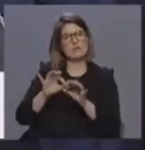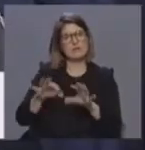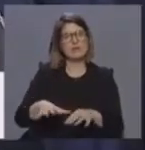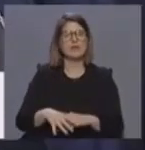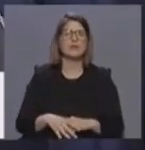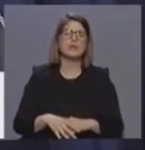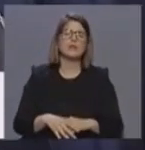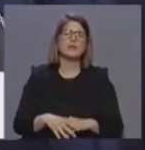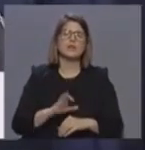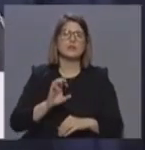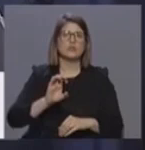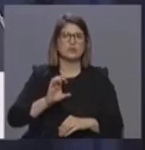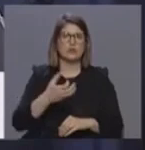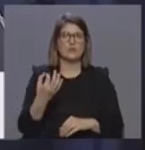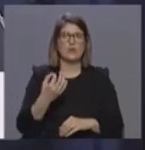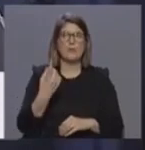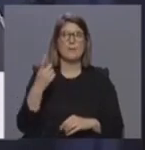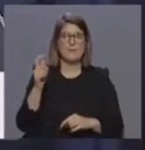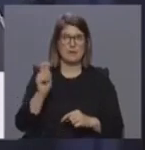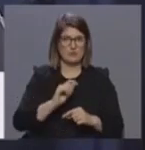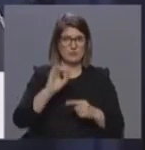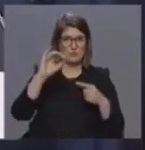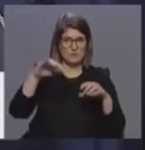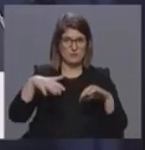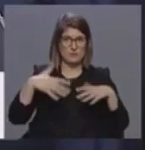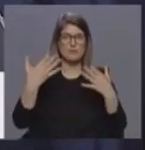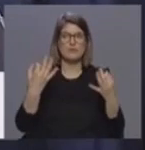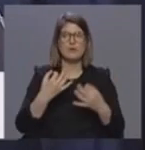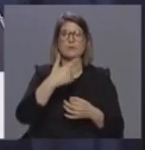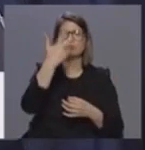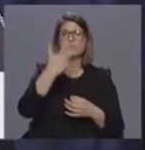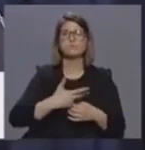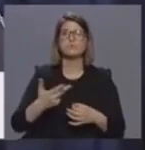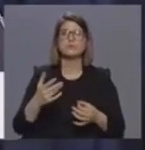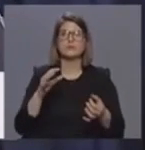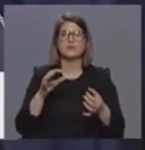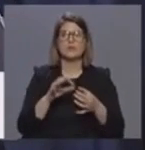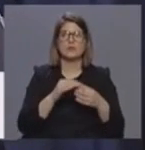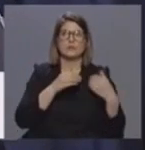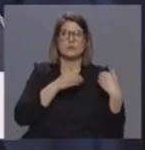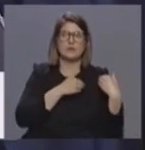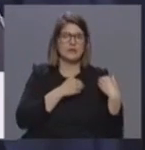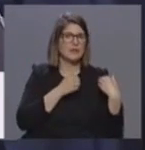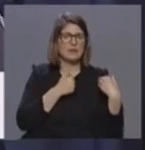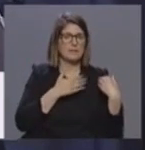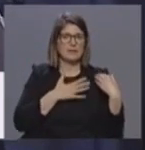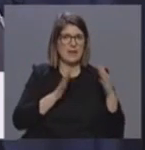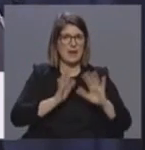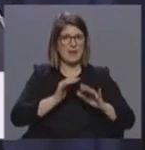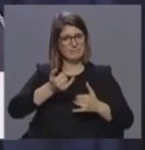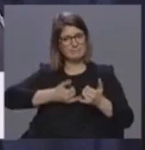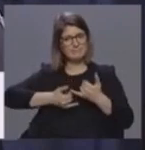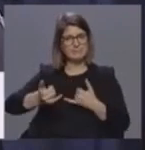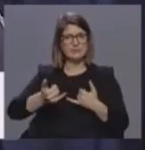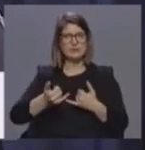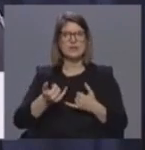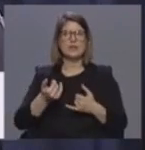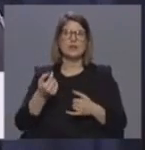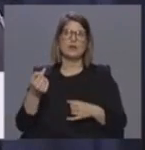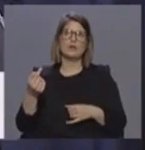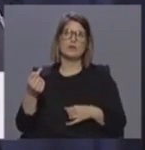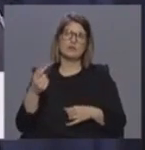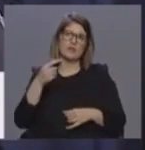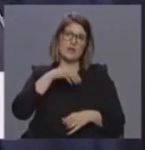Assumindo a região, no primeiro mês, a totalidade da percentagem da responsabilidade da empresa, tendo como referência o salário mínimo